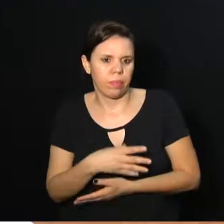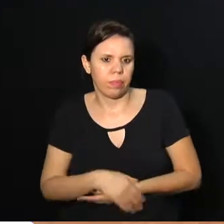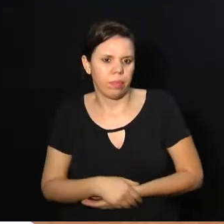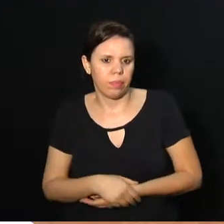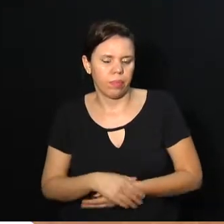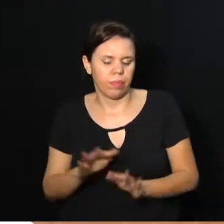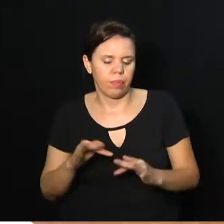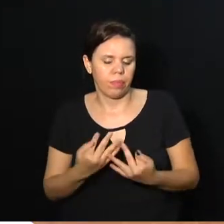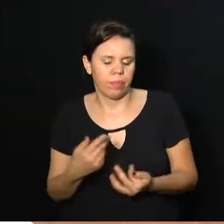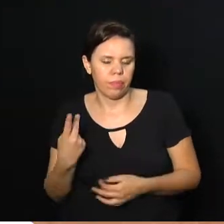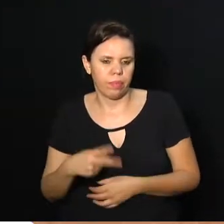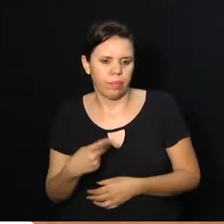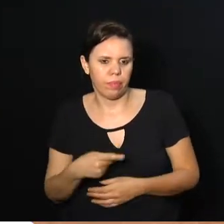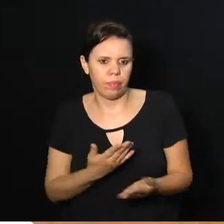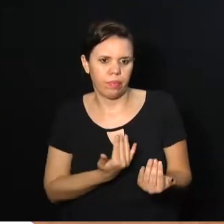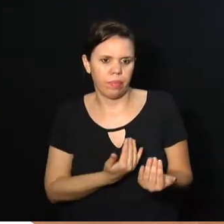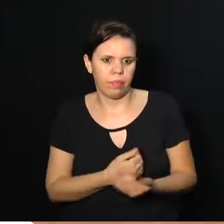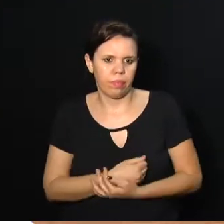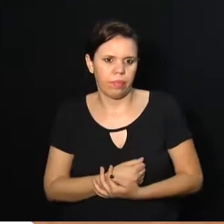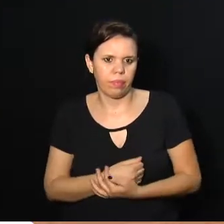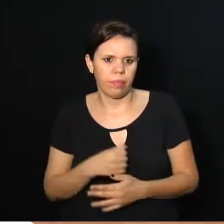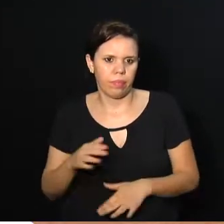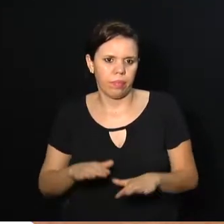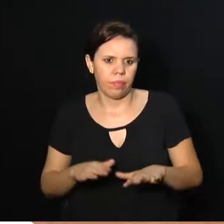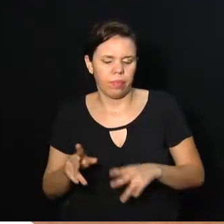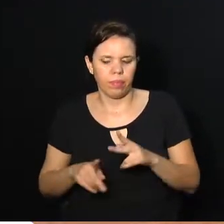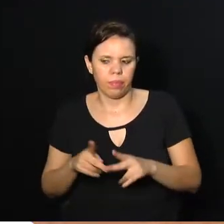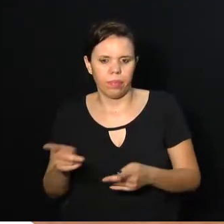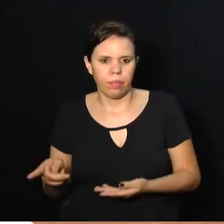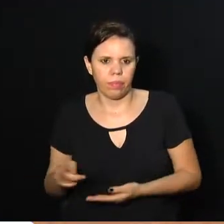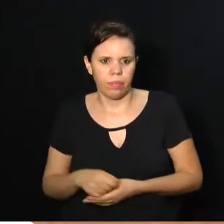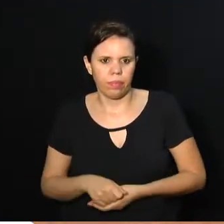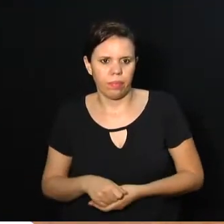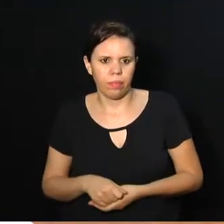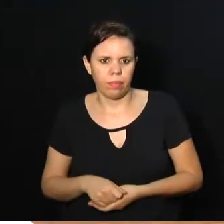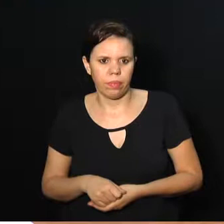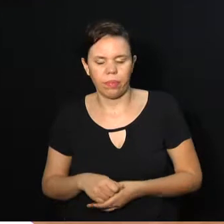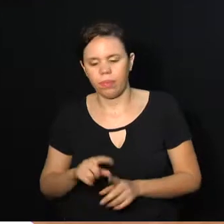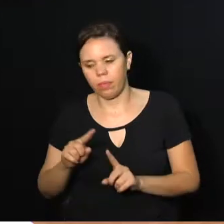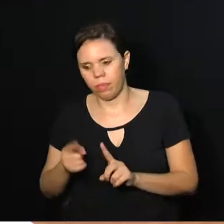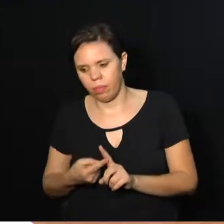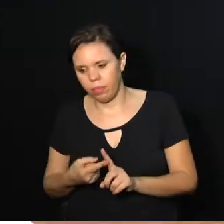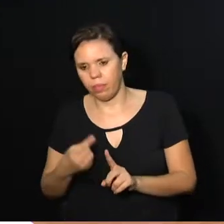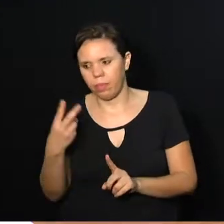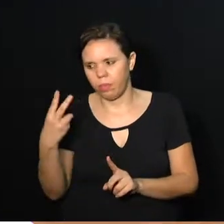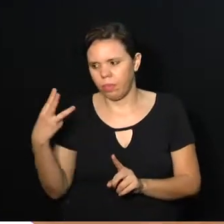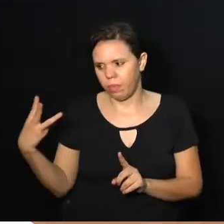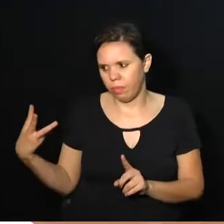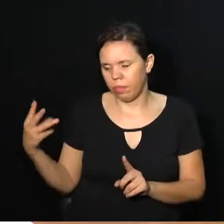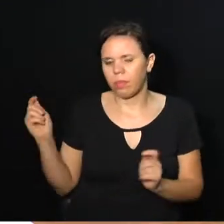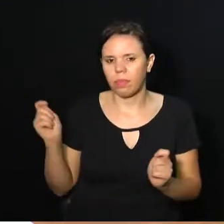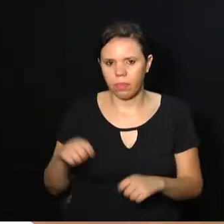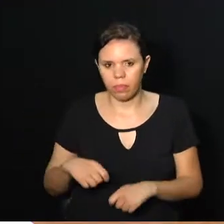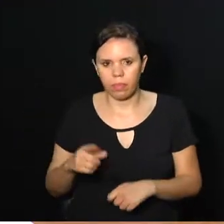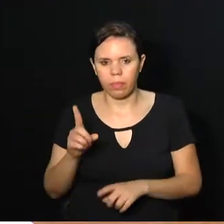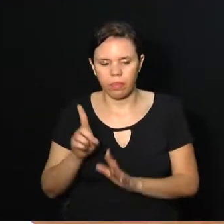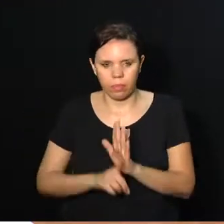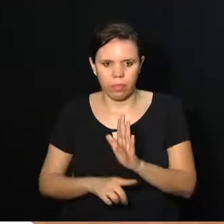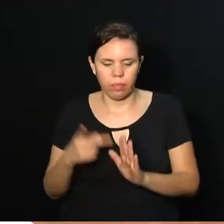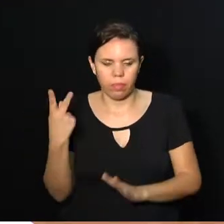nova família. Se ela for jovem, por mais que ela seja gesta 2 ou 3, se ela for jovem, ela tem esse